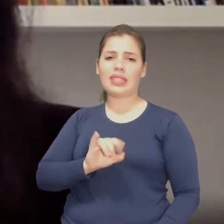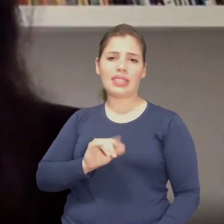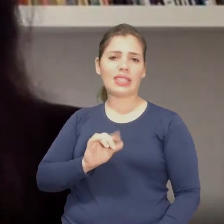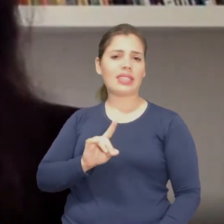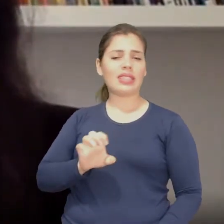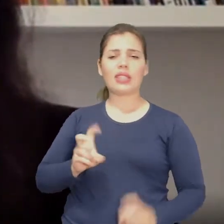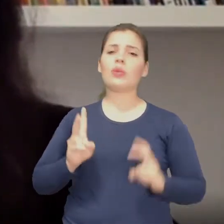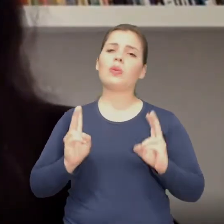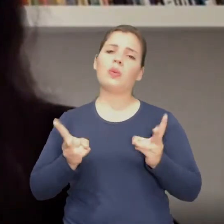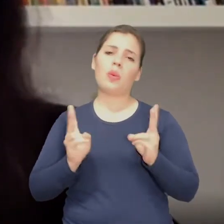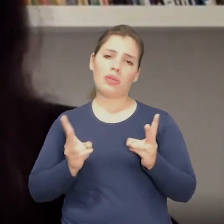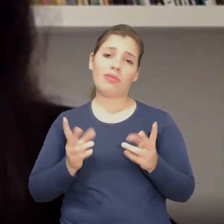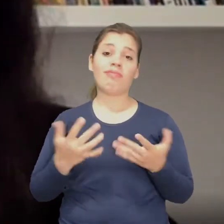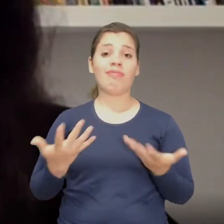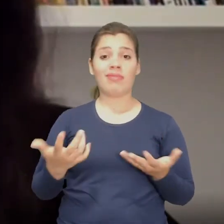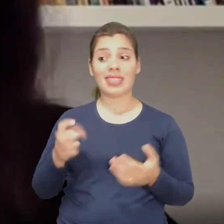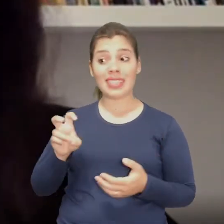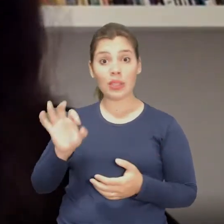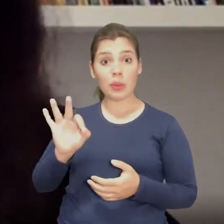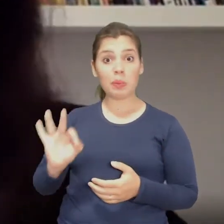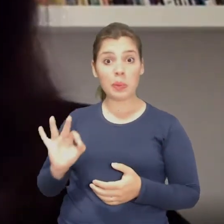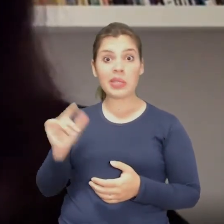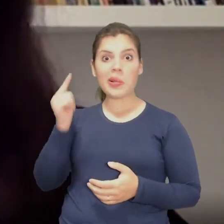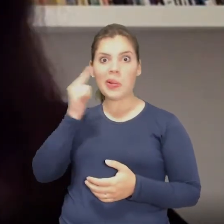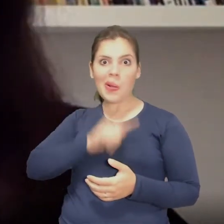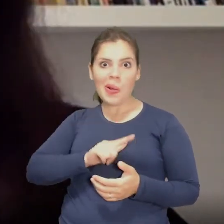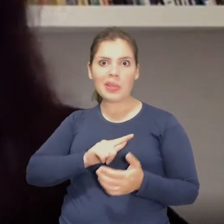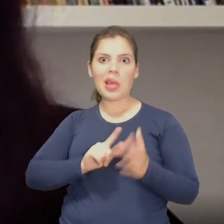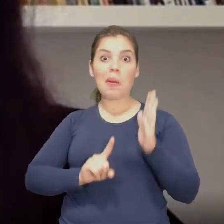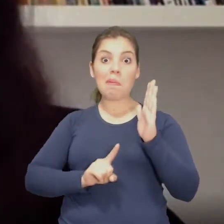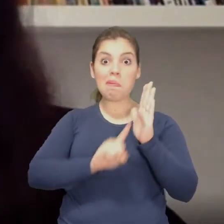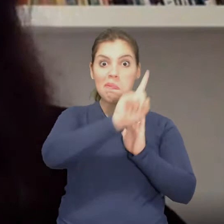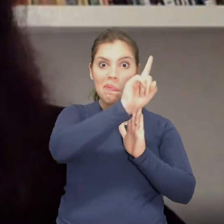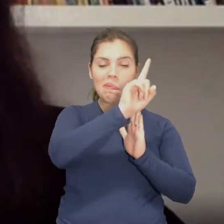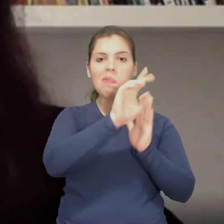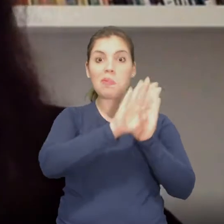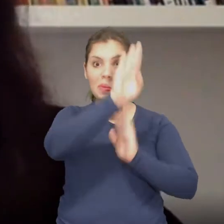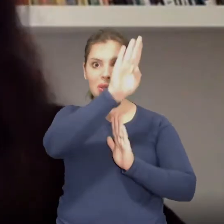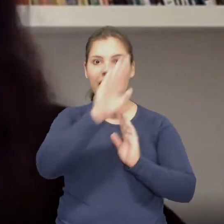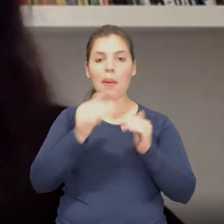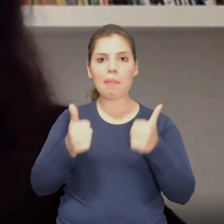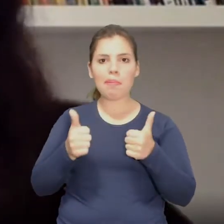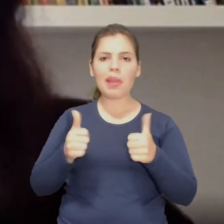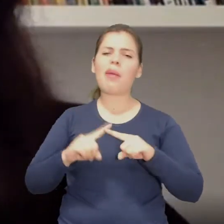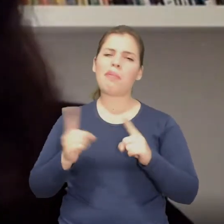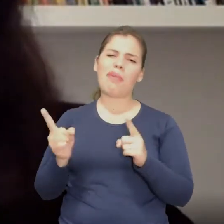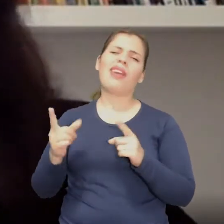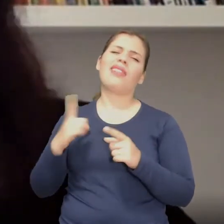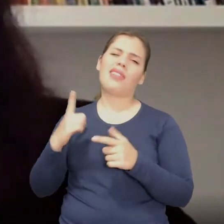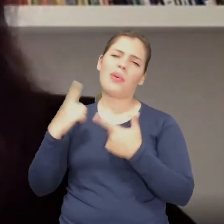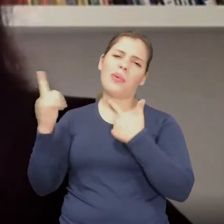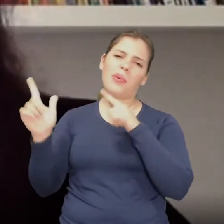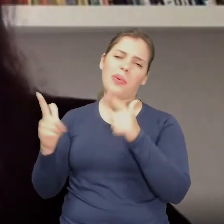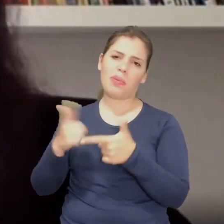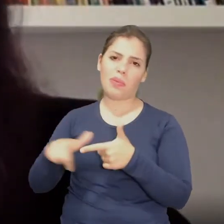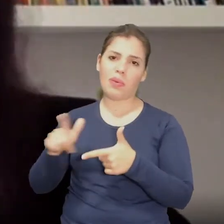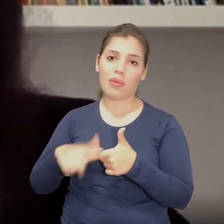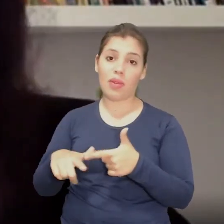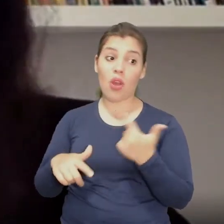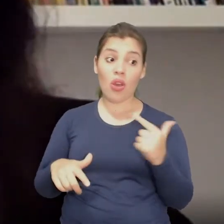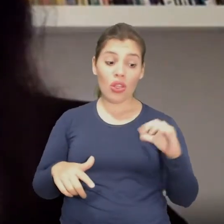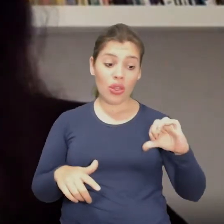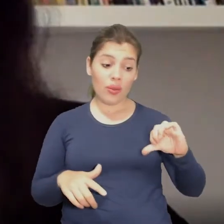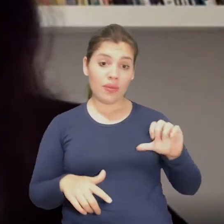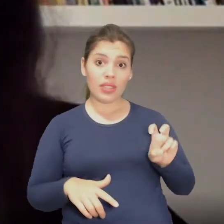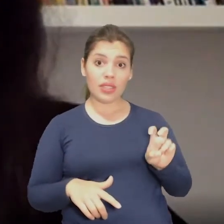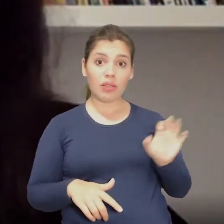gente considera como um relativo sucesso da dieta, ainda assim problemas de outras naturezas envolvendo. E os outros 95%,